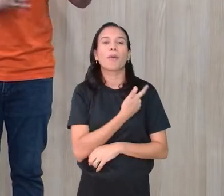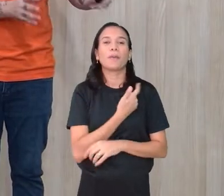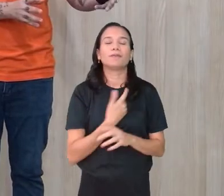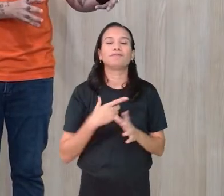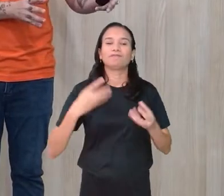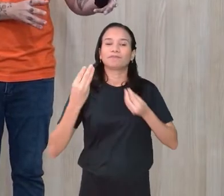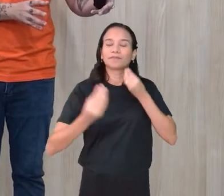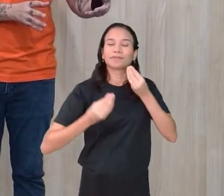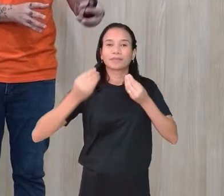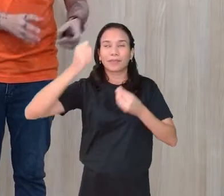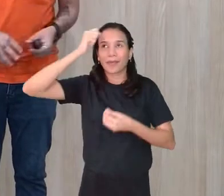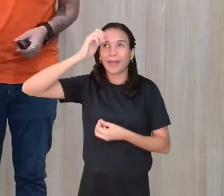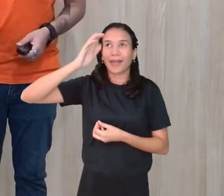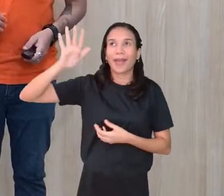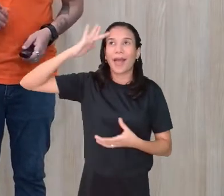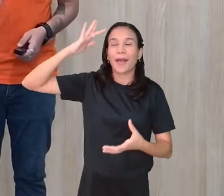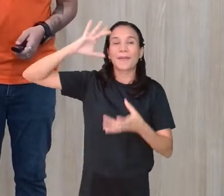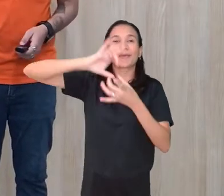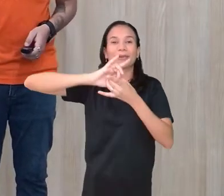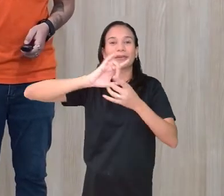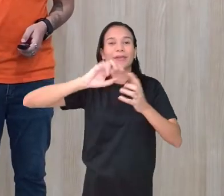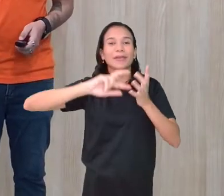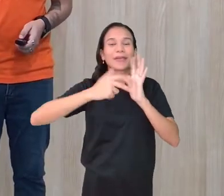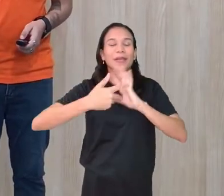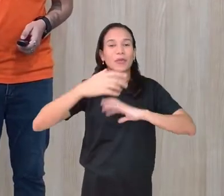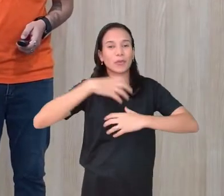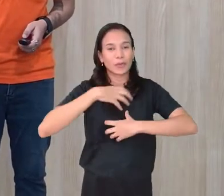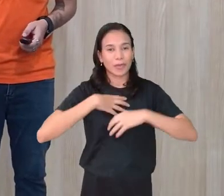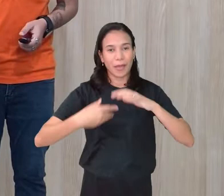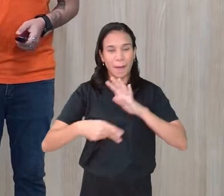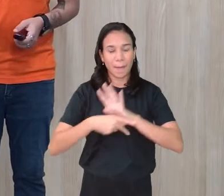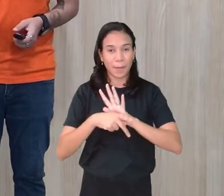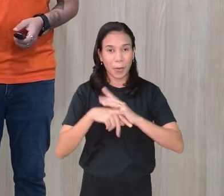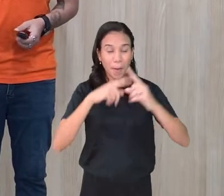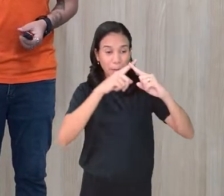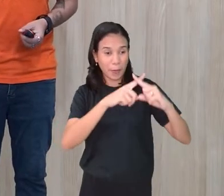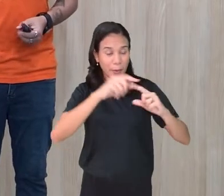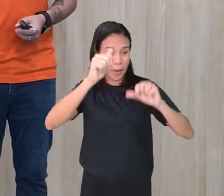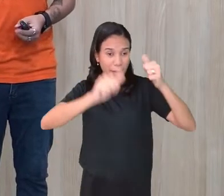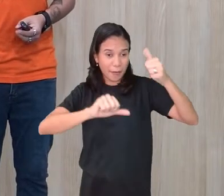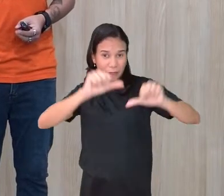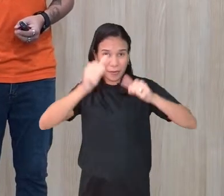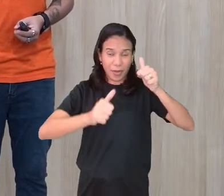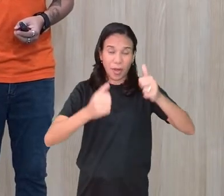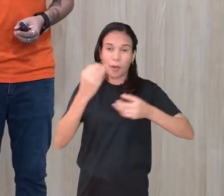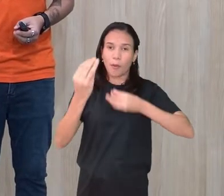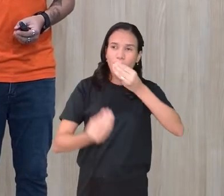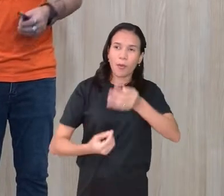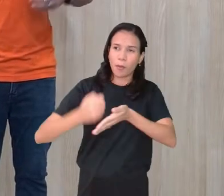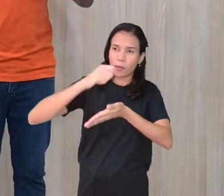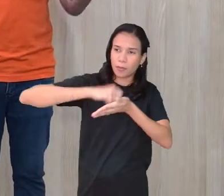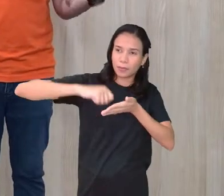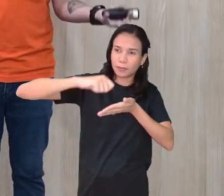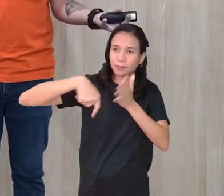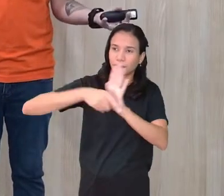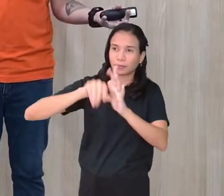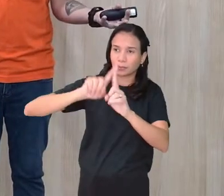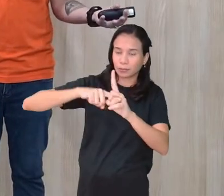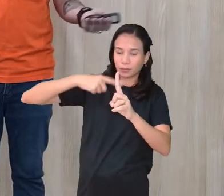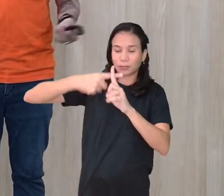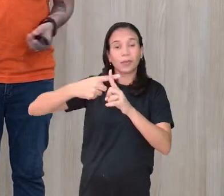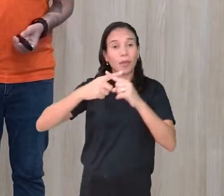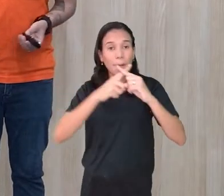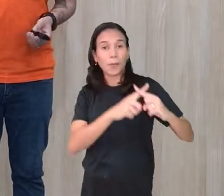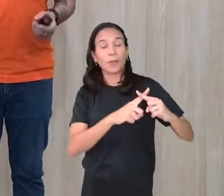essa primeira parte da nossa aula, ou seja, o sentido da multiplicação, avaliar como é que a gente escreve aquela adição como uma